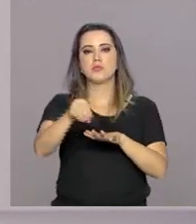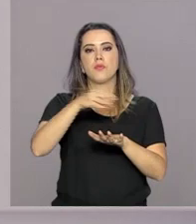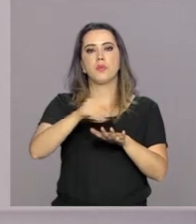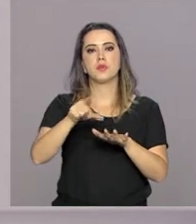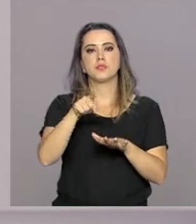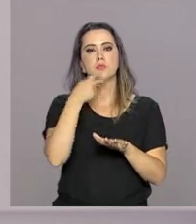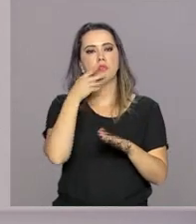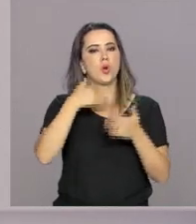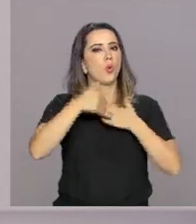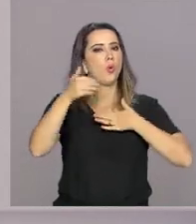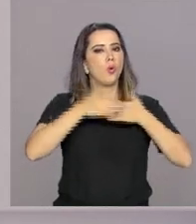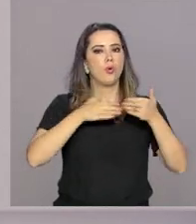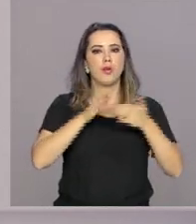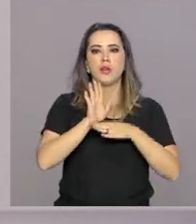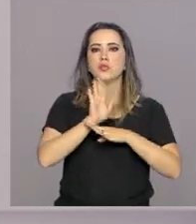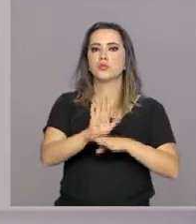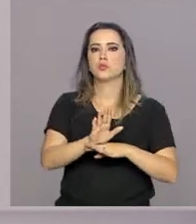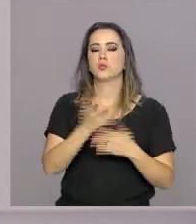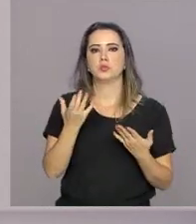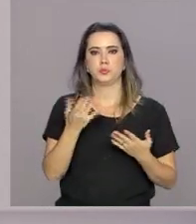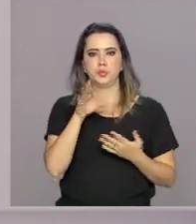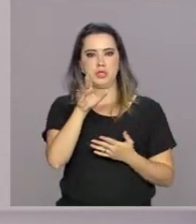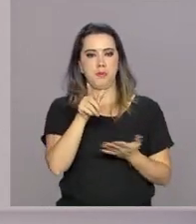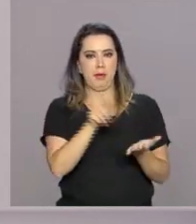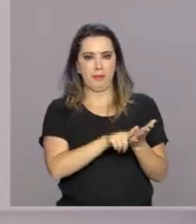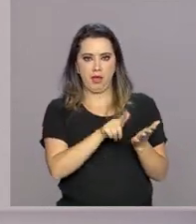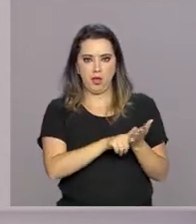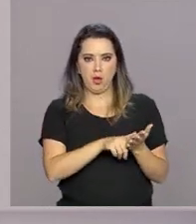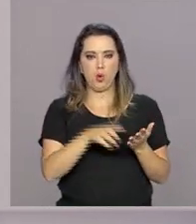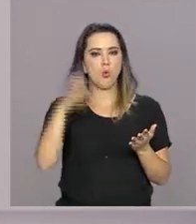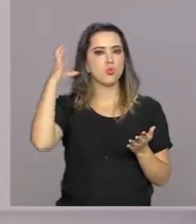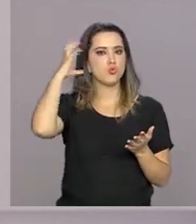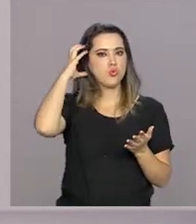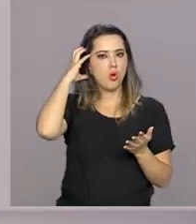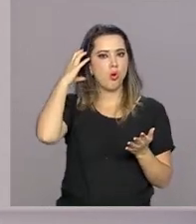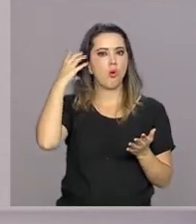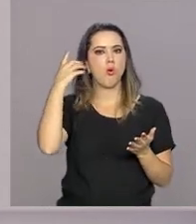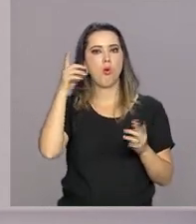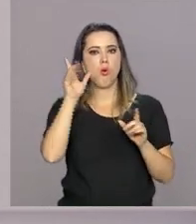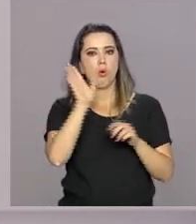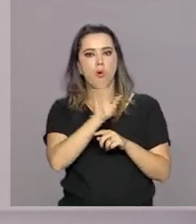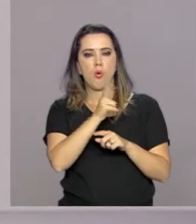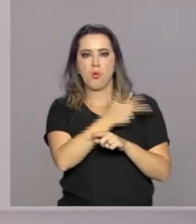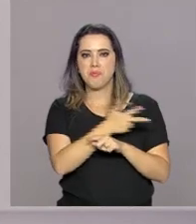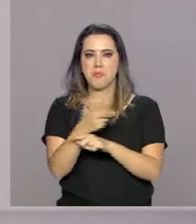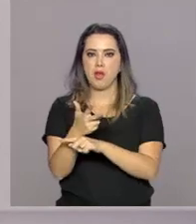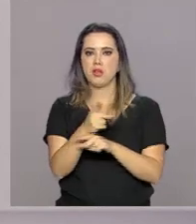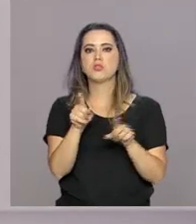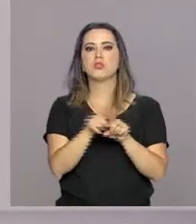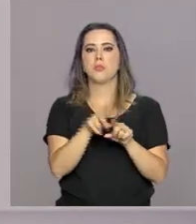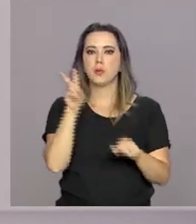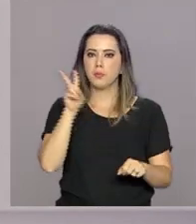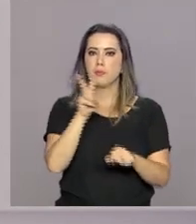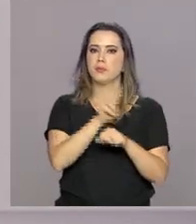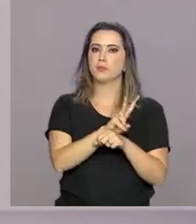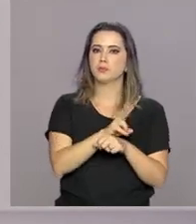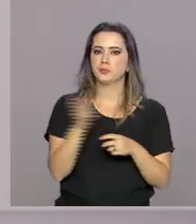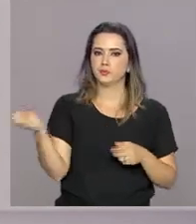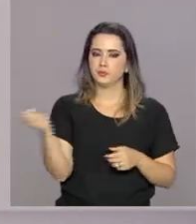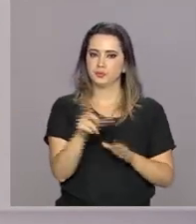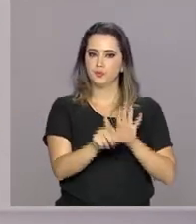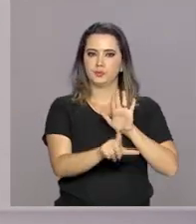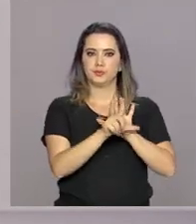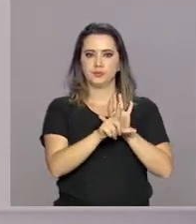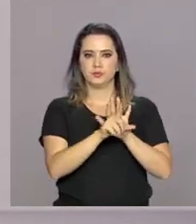respeito a qualquer tipo de suporte em dados coletados em papel som e imagem entre outros também estão protegidos a